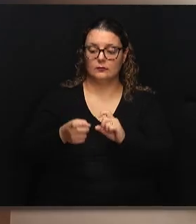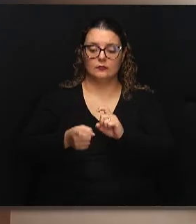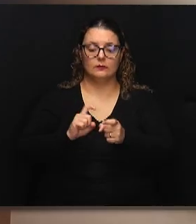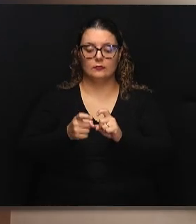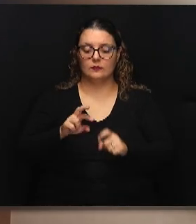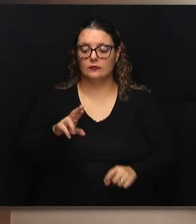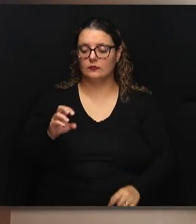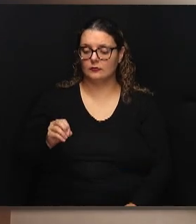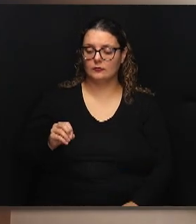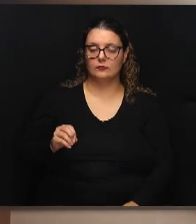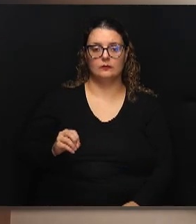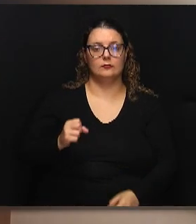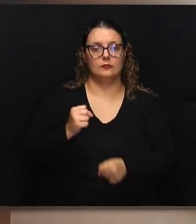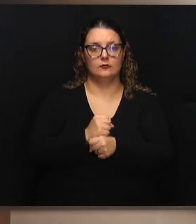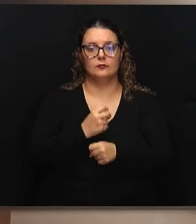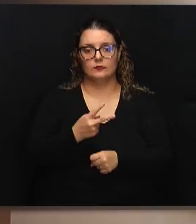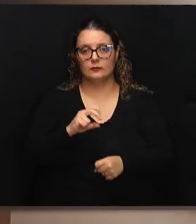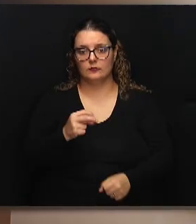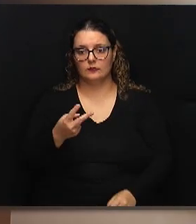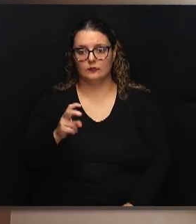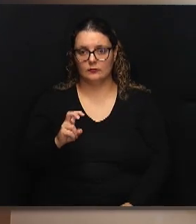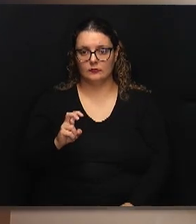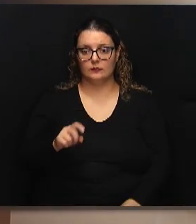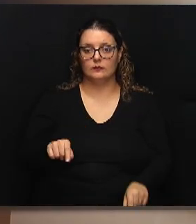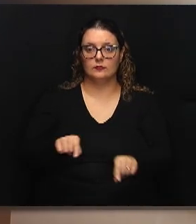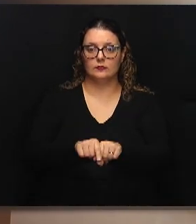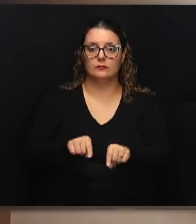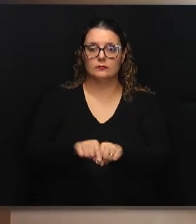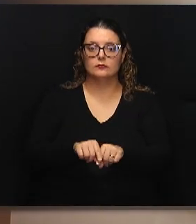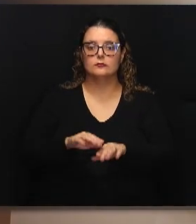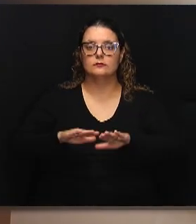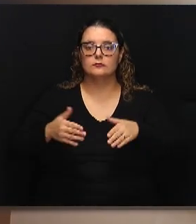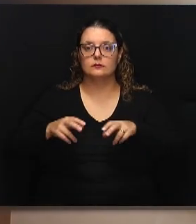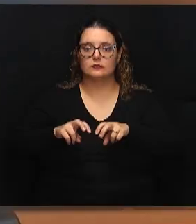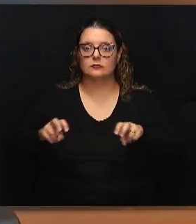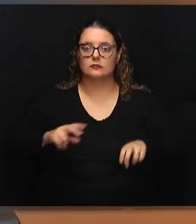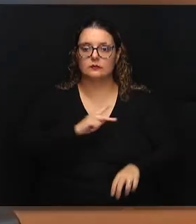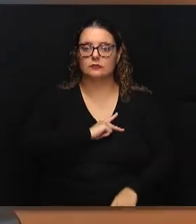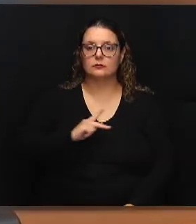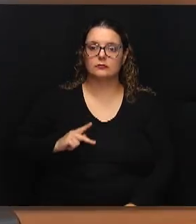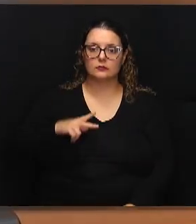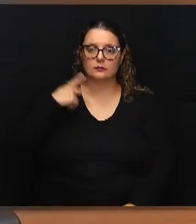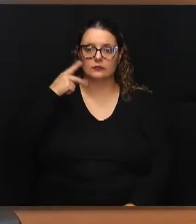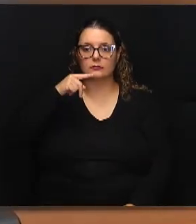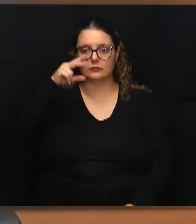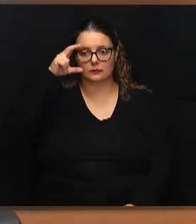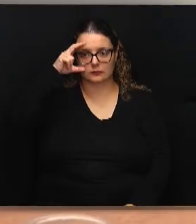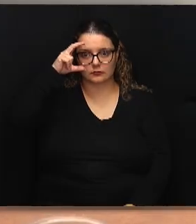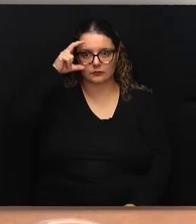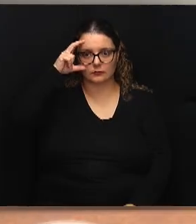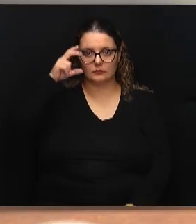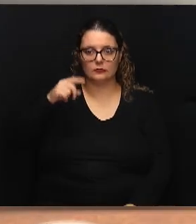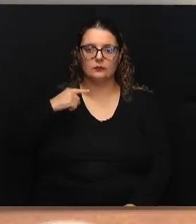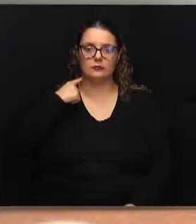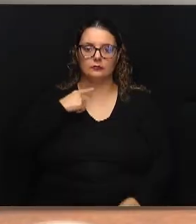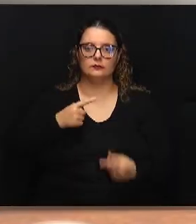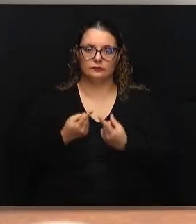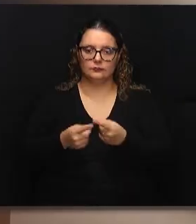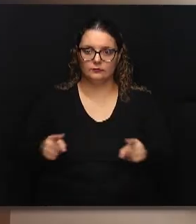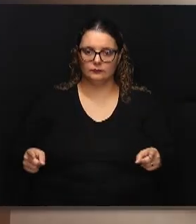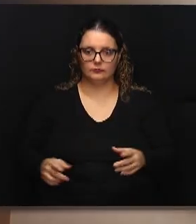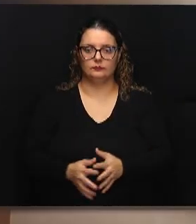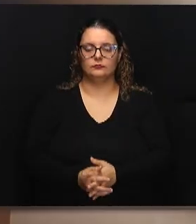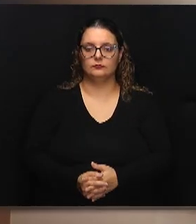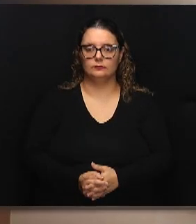de 2025. Também compuseram a mesa, além do presidente, os vereadores Carlinhos Camelô e Mineiro do